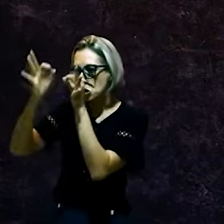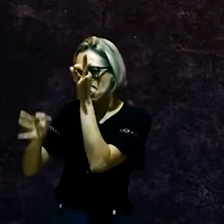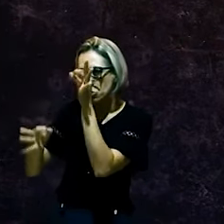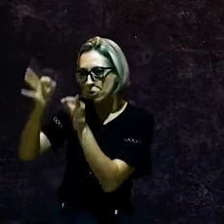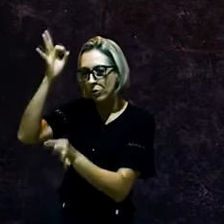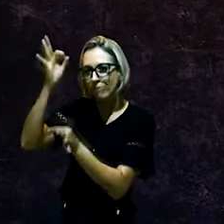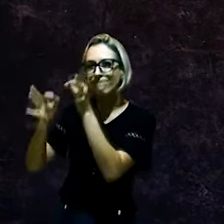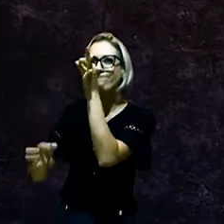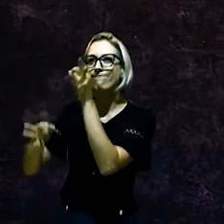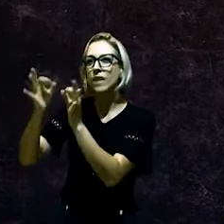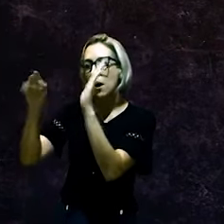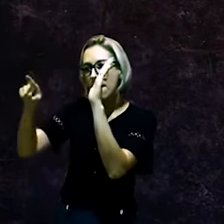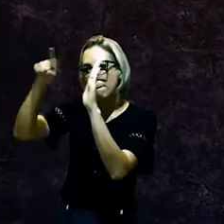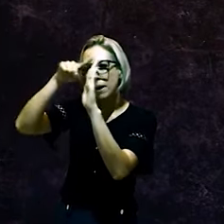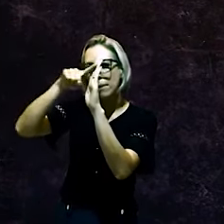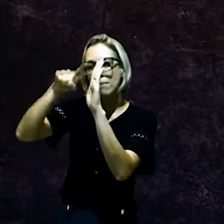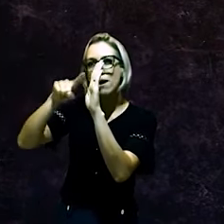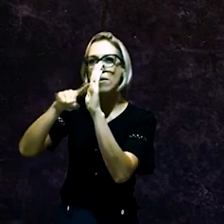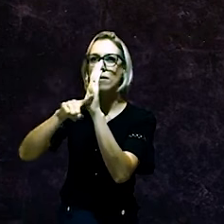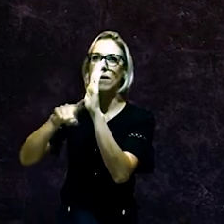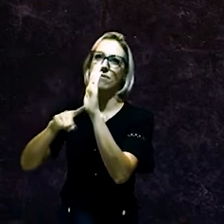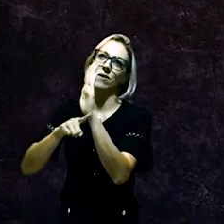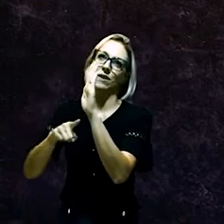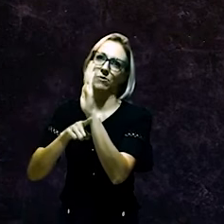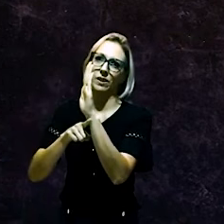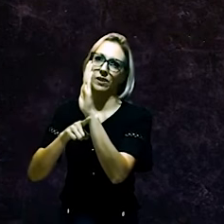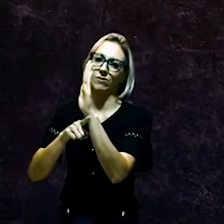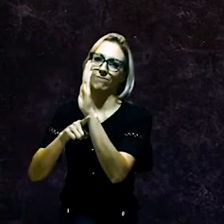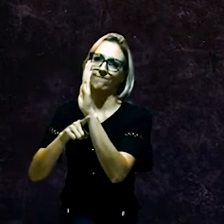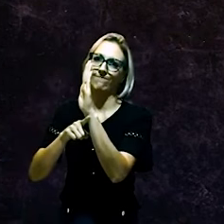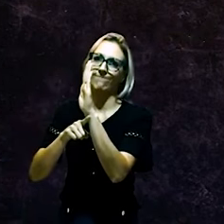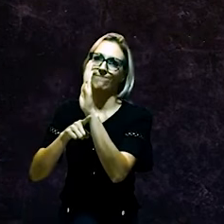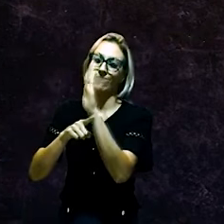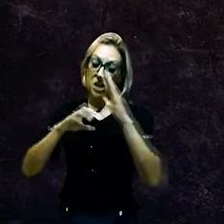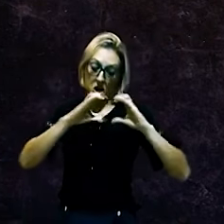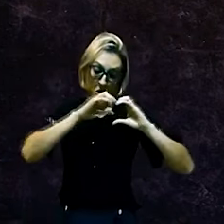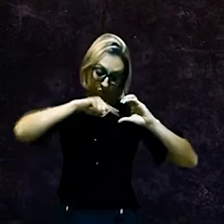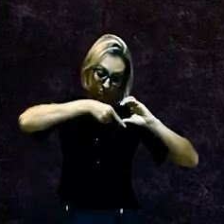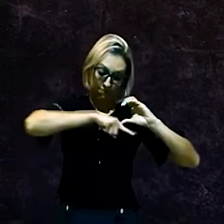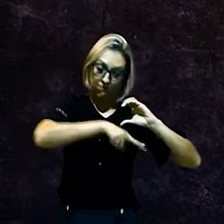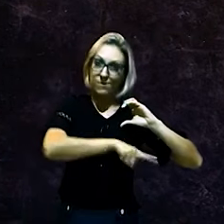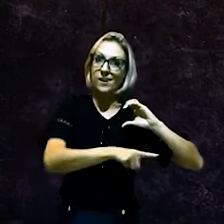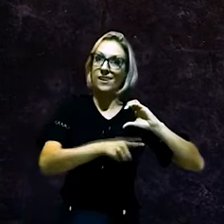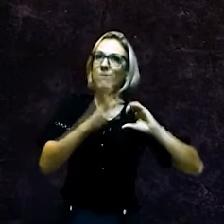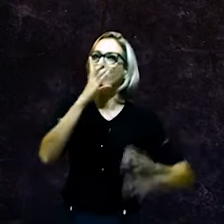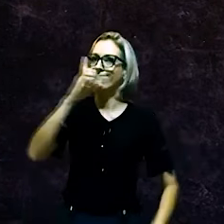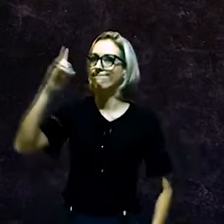obras, até as que estão escondidas, quer sejam